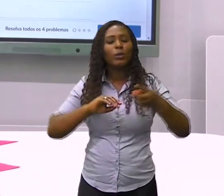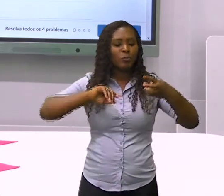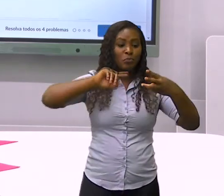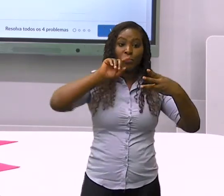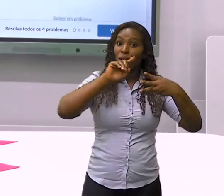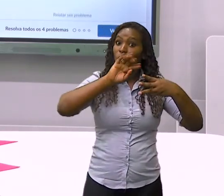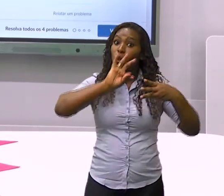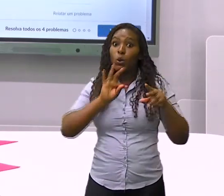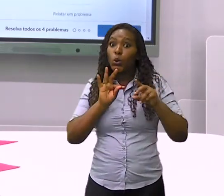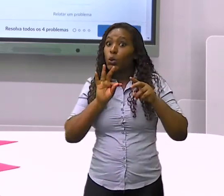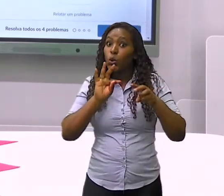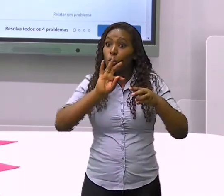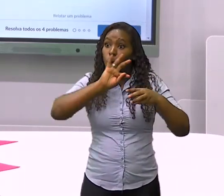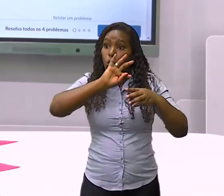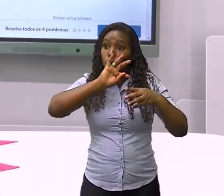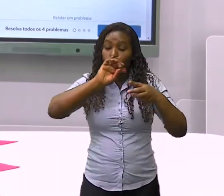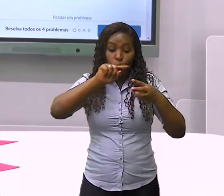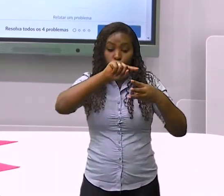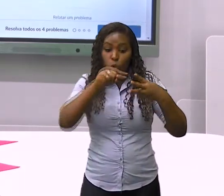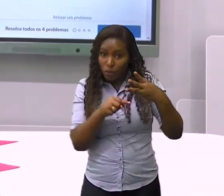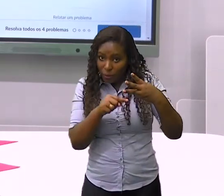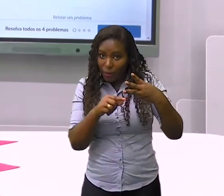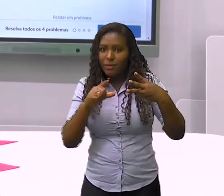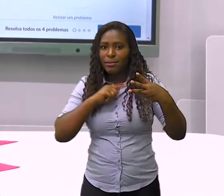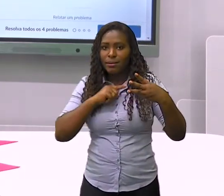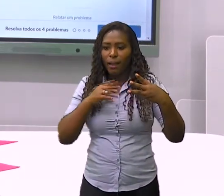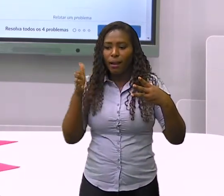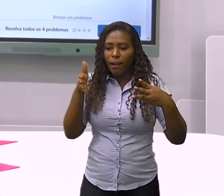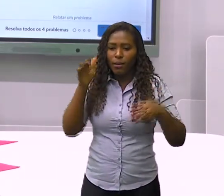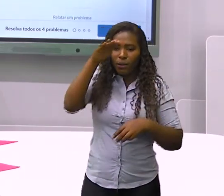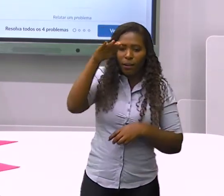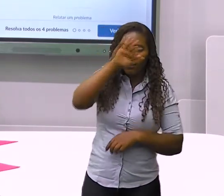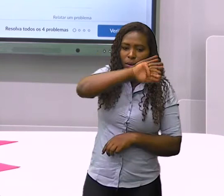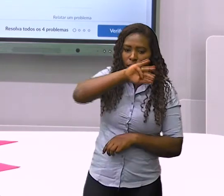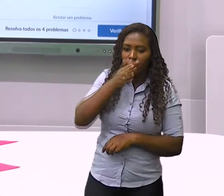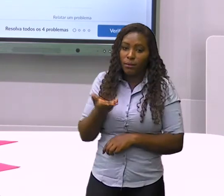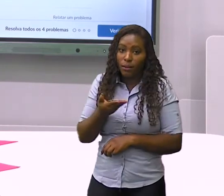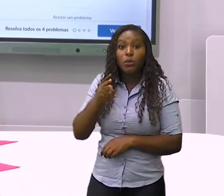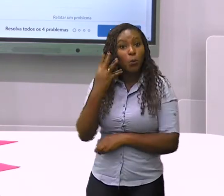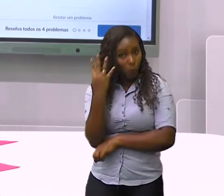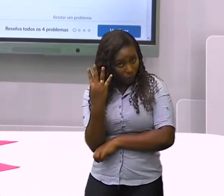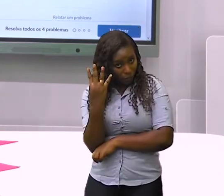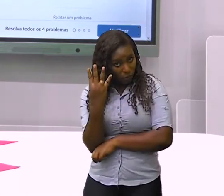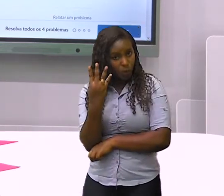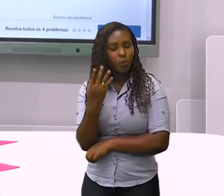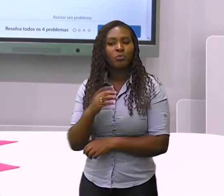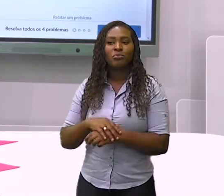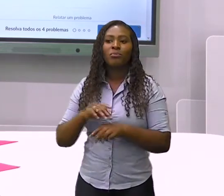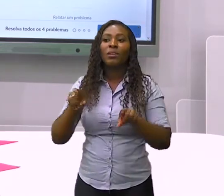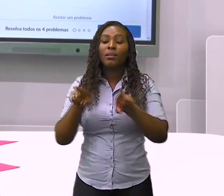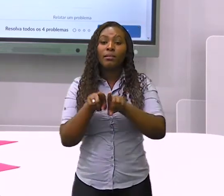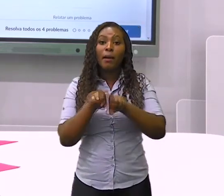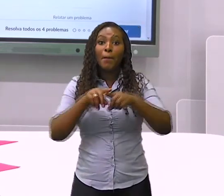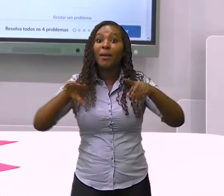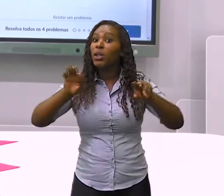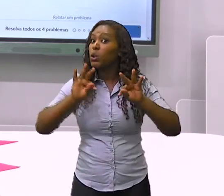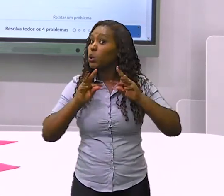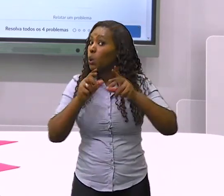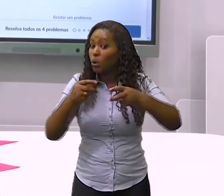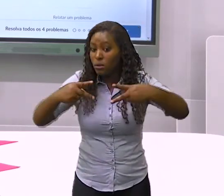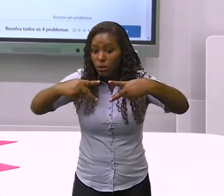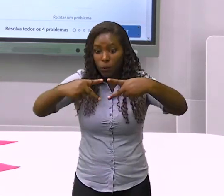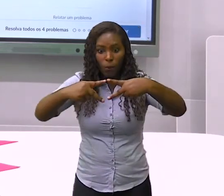lados. Além de todas terem 4 lados, podemos afirmar que todos são losangos, porque são